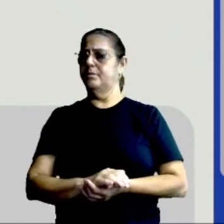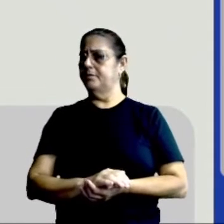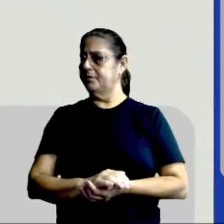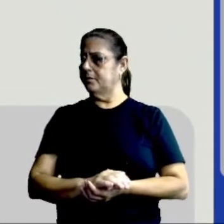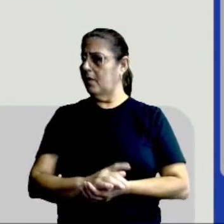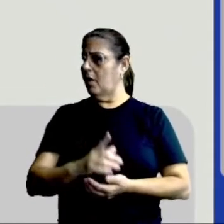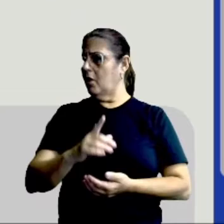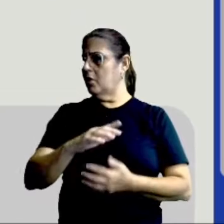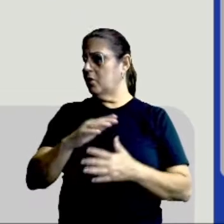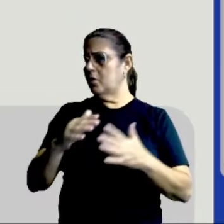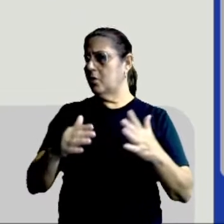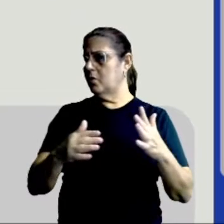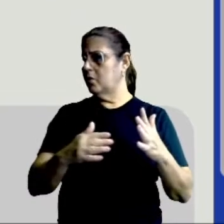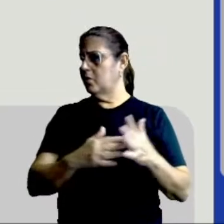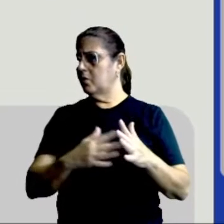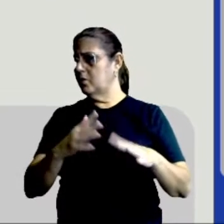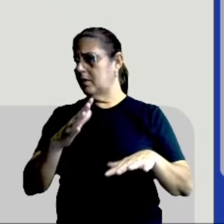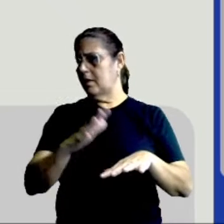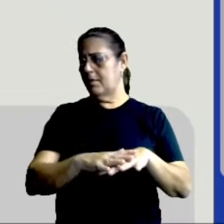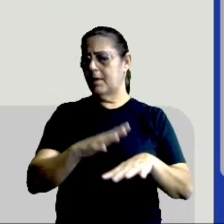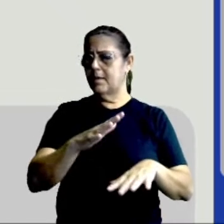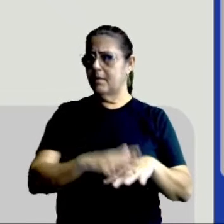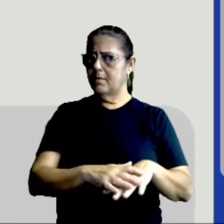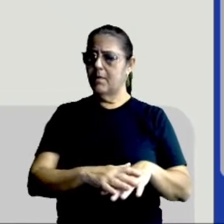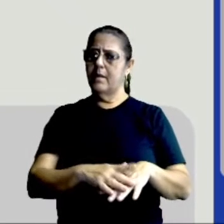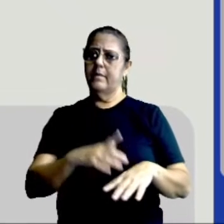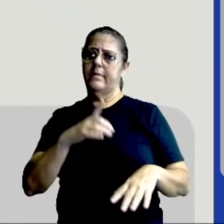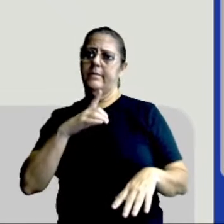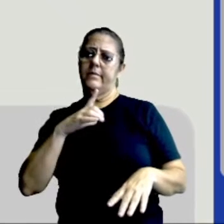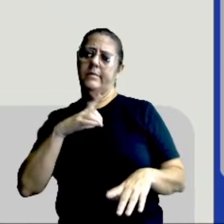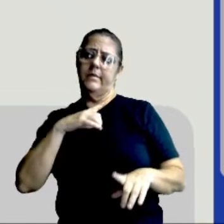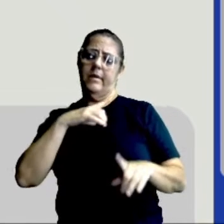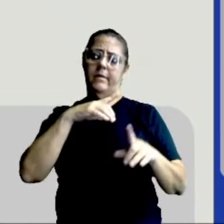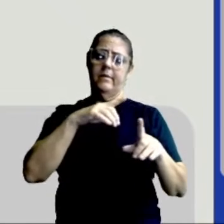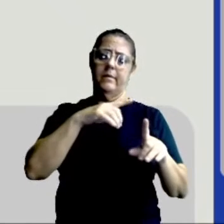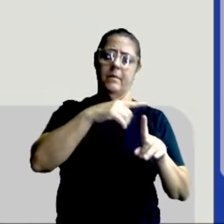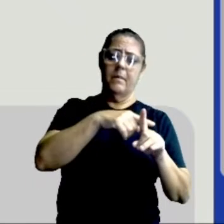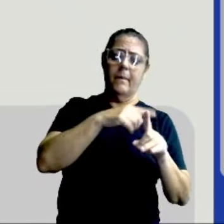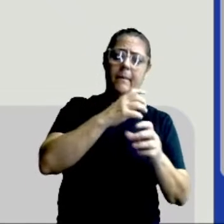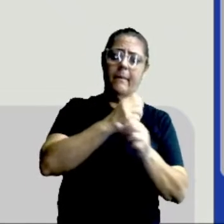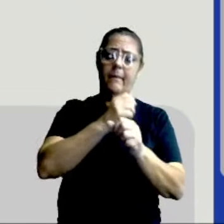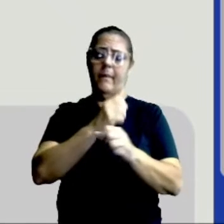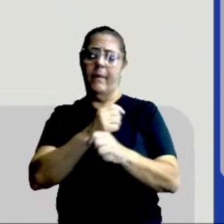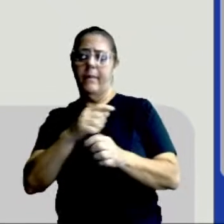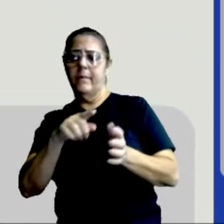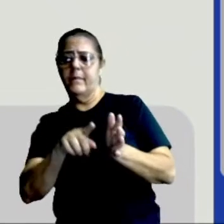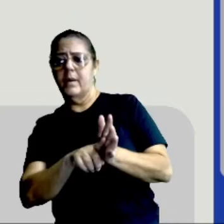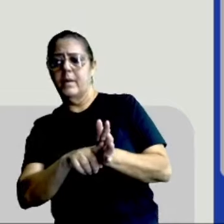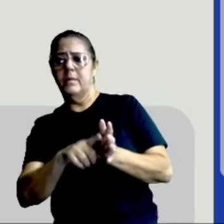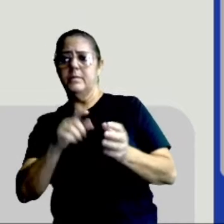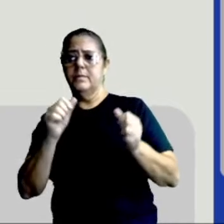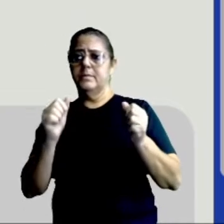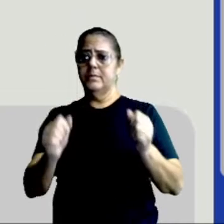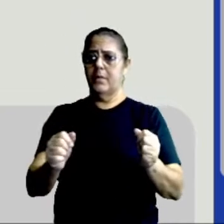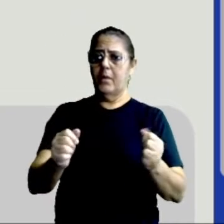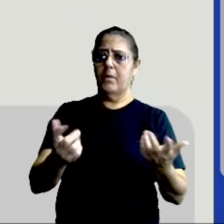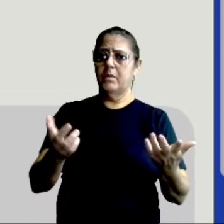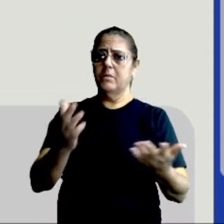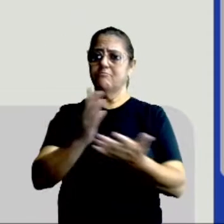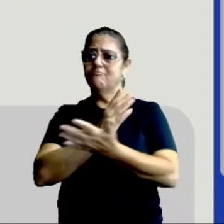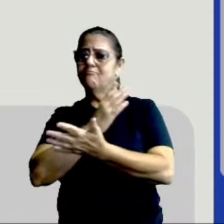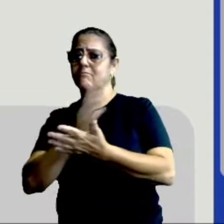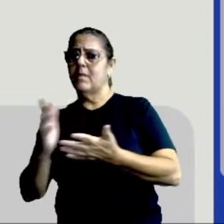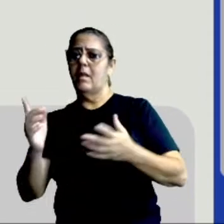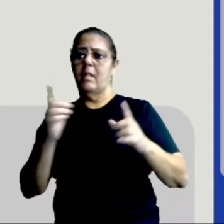toda expressão matemática, né, envolvendo operações, números, poderá ter em outras